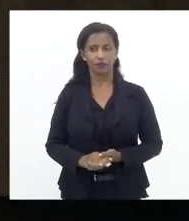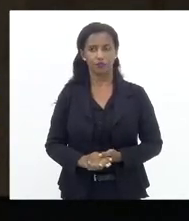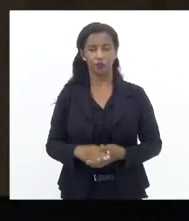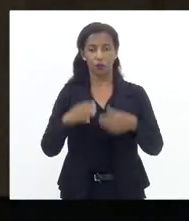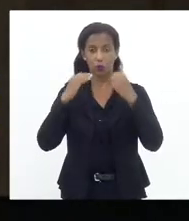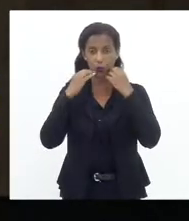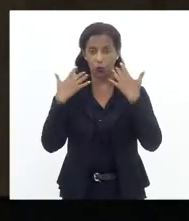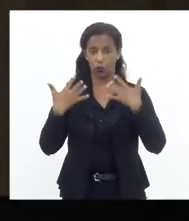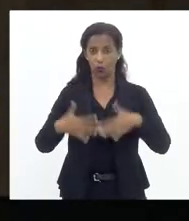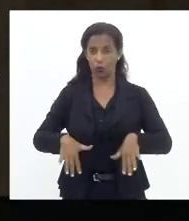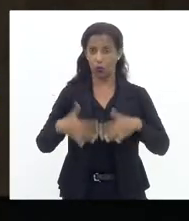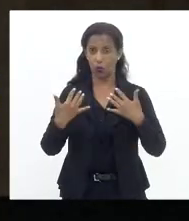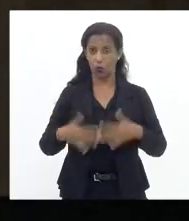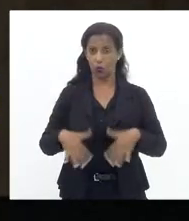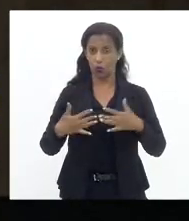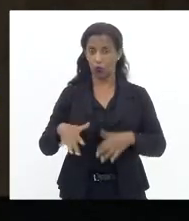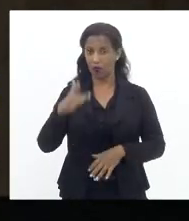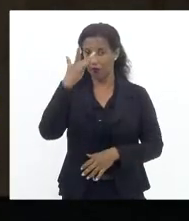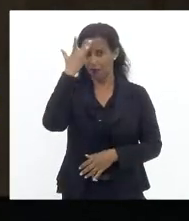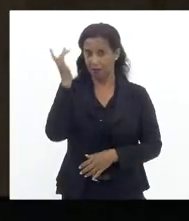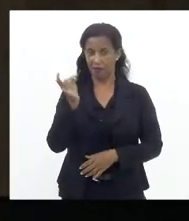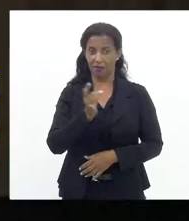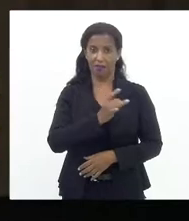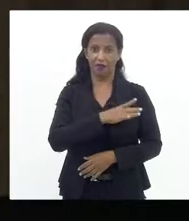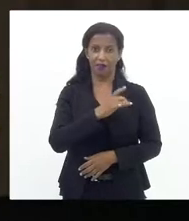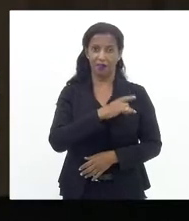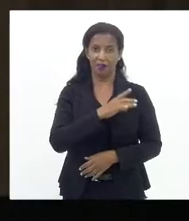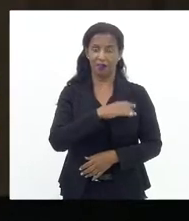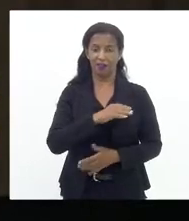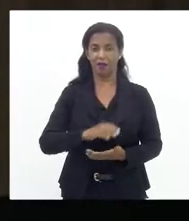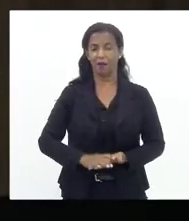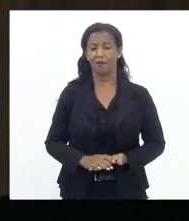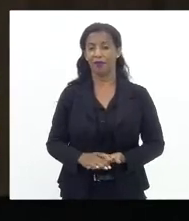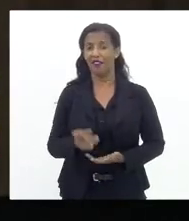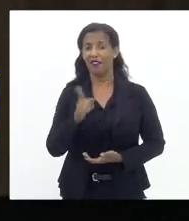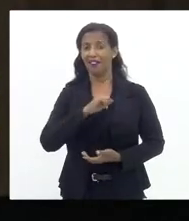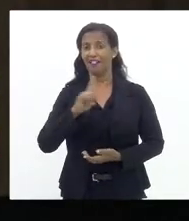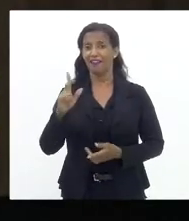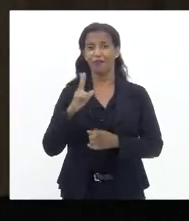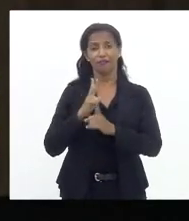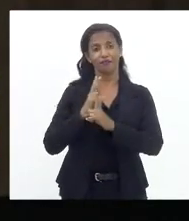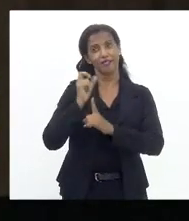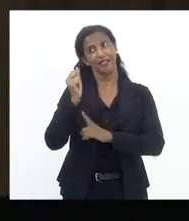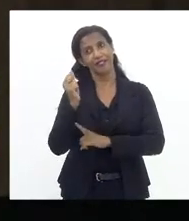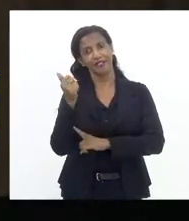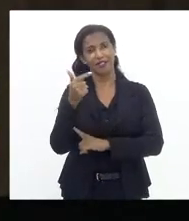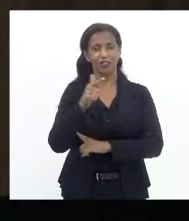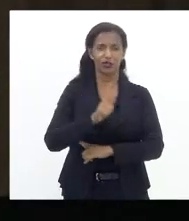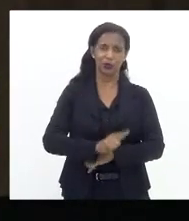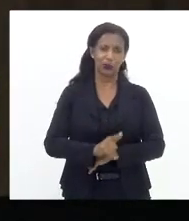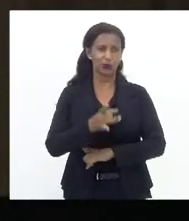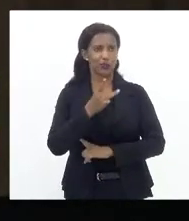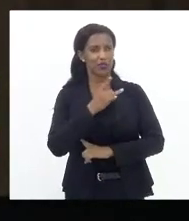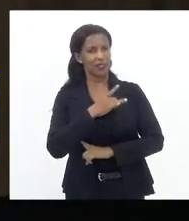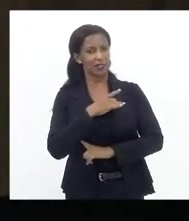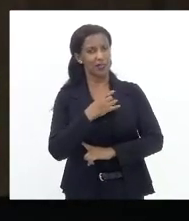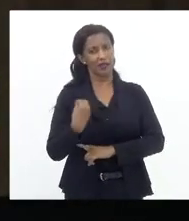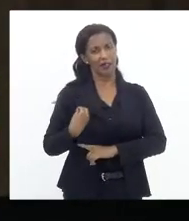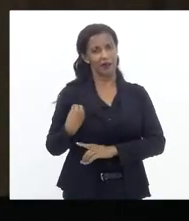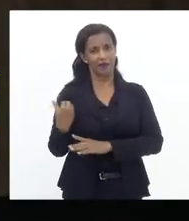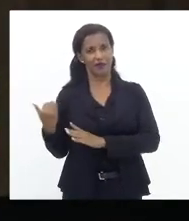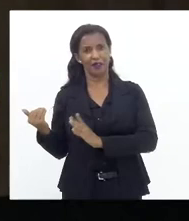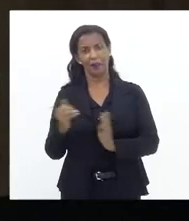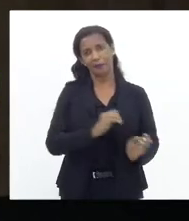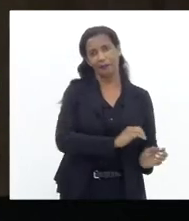o desespero daqueles que temem e não se reeleger que temem né que por conta da sua trajetória